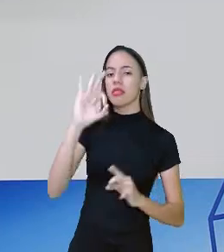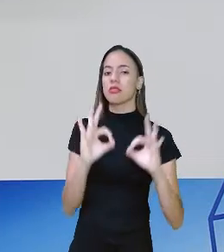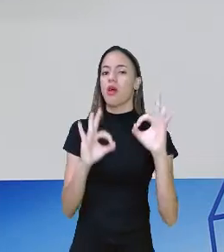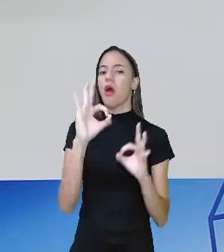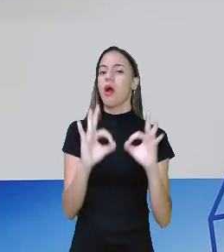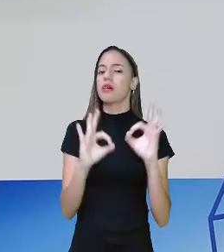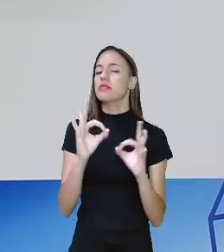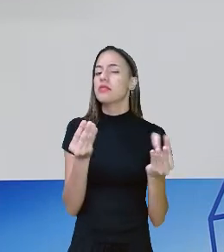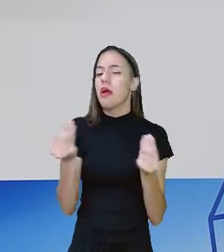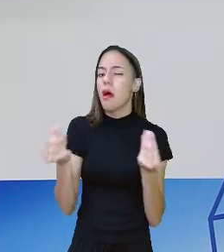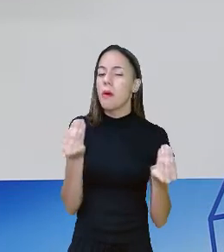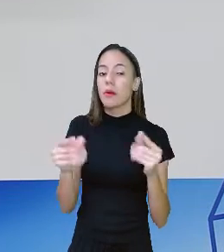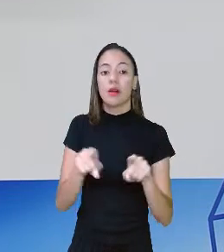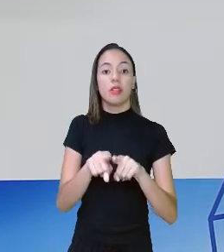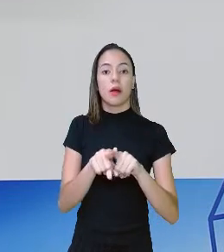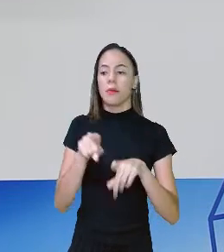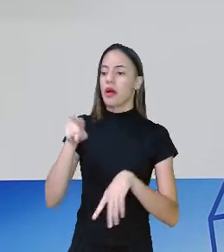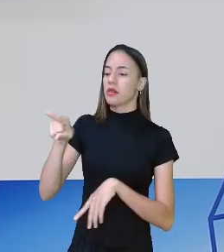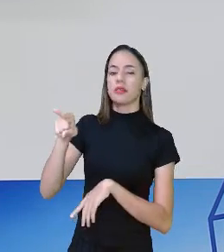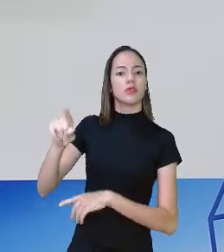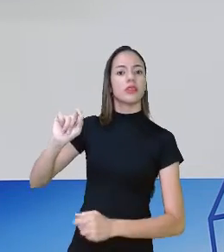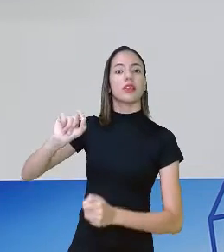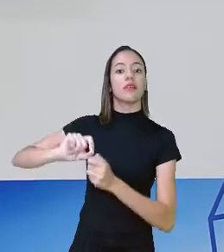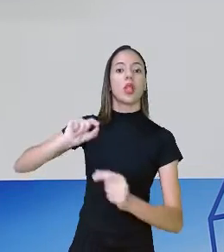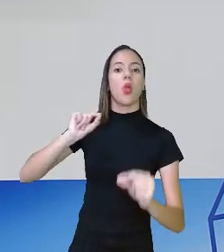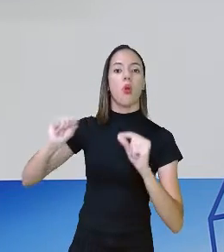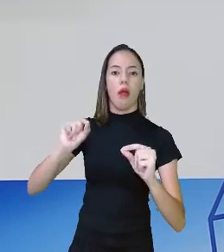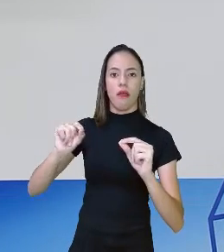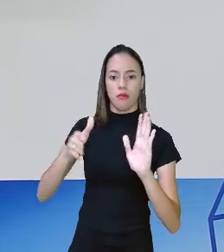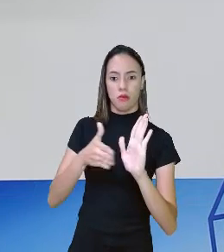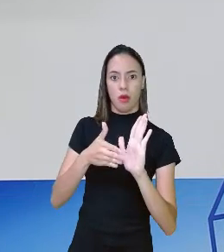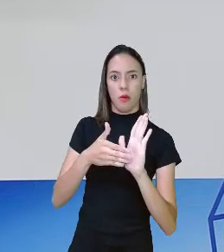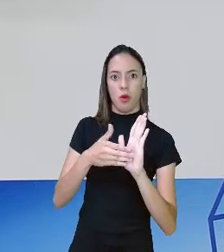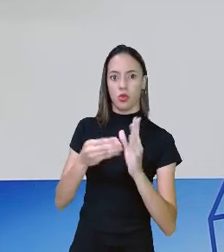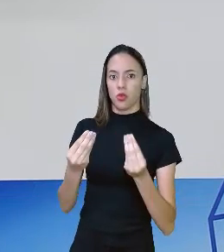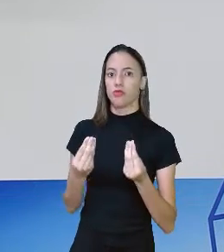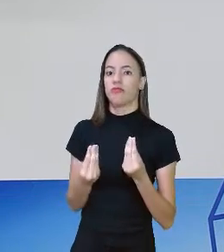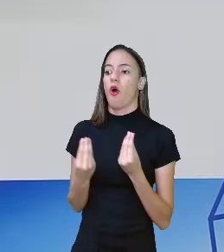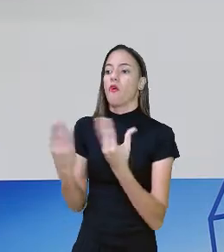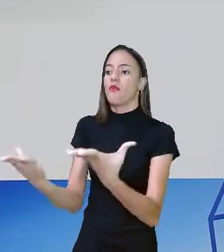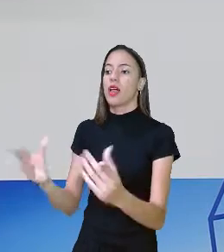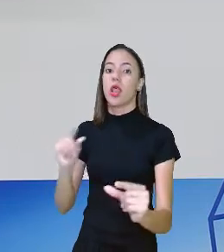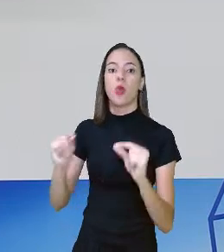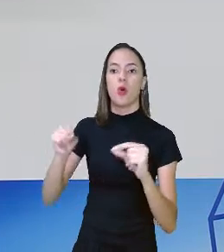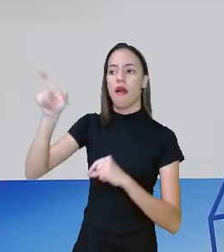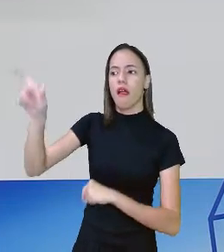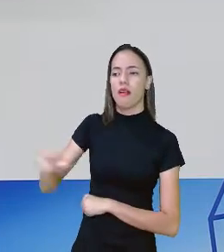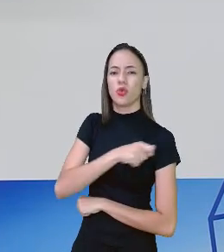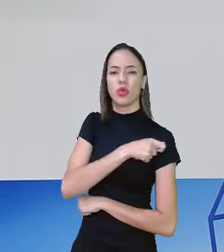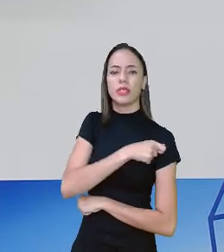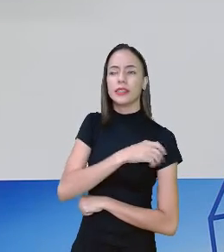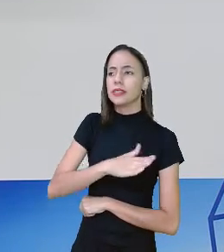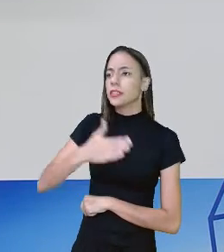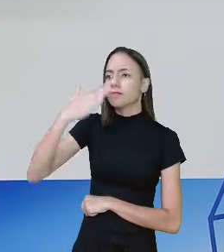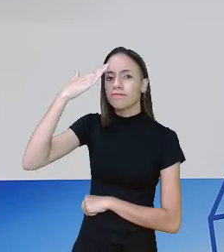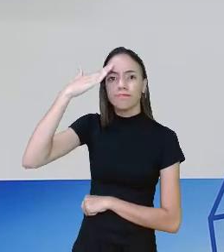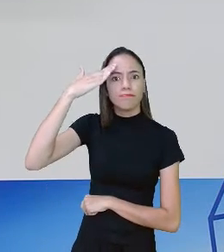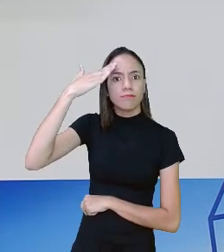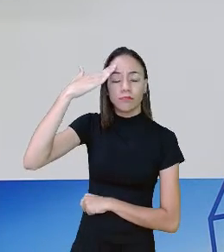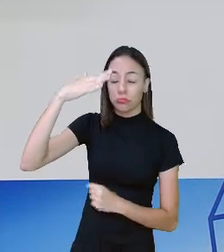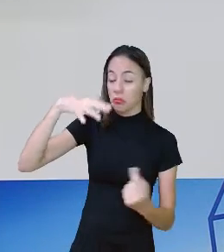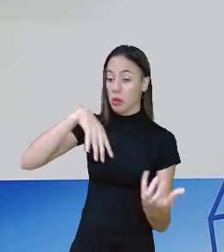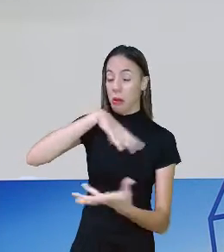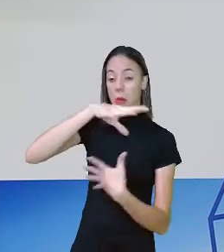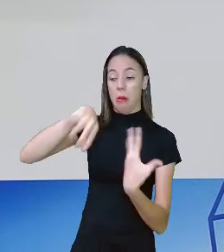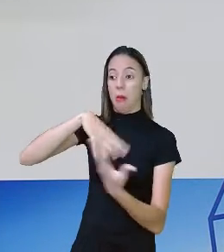como ele também, o que é que você está fazendo, propondo, que ele ainda não conseguiu assimilar e ele se desorganiza.